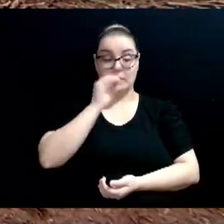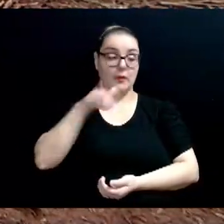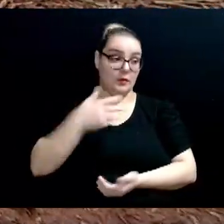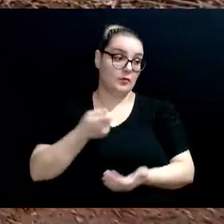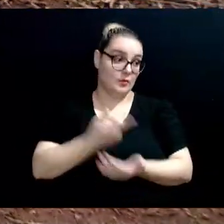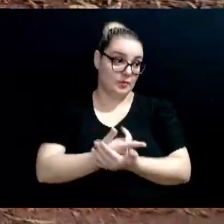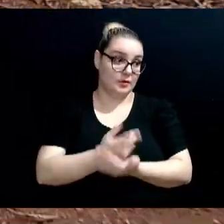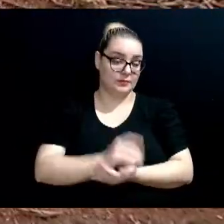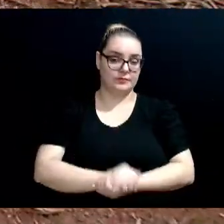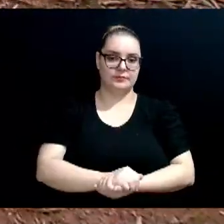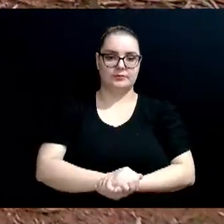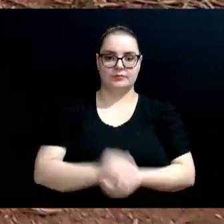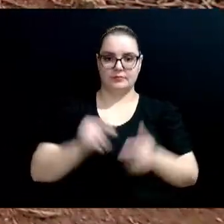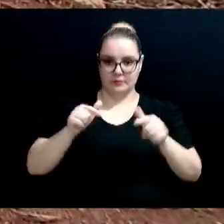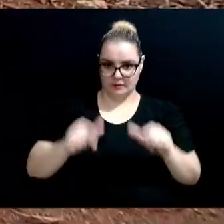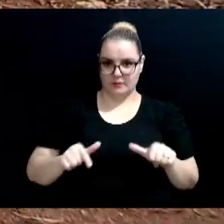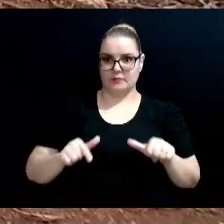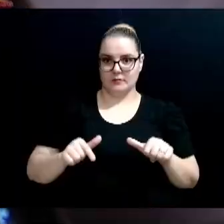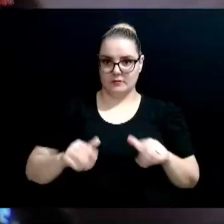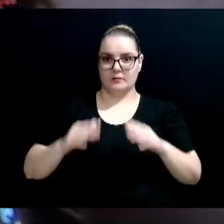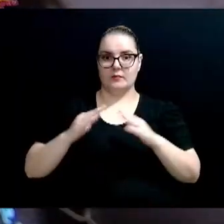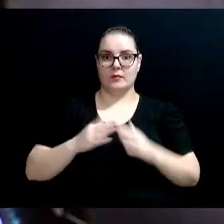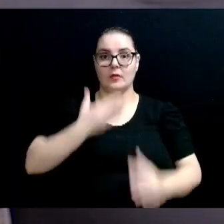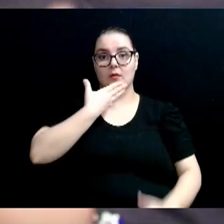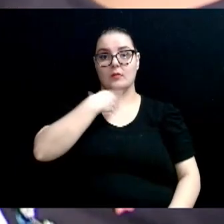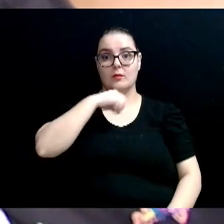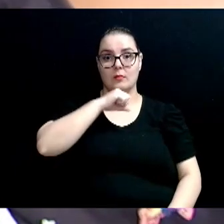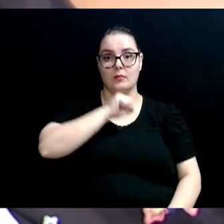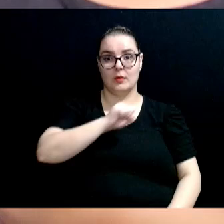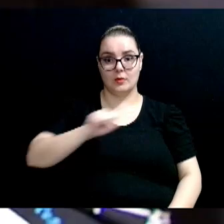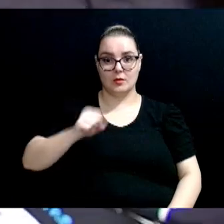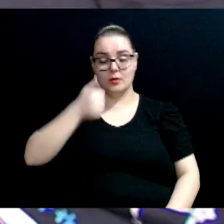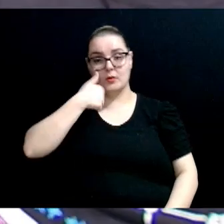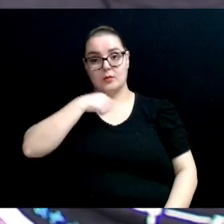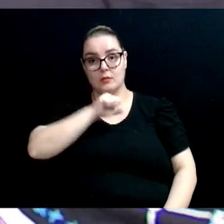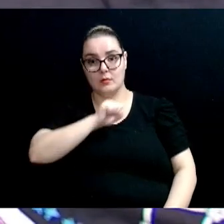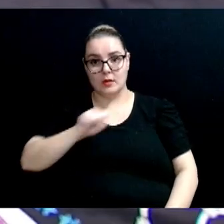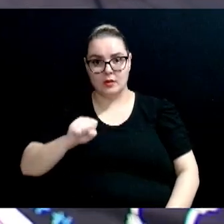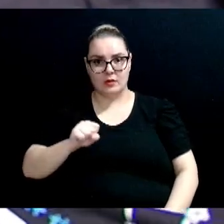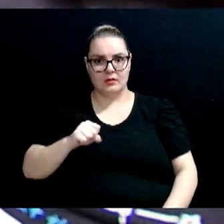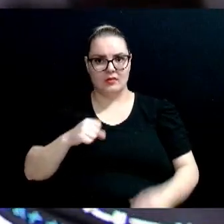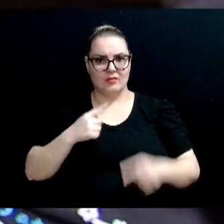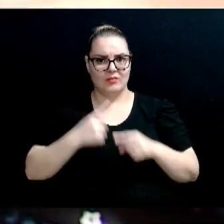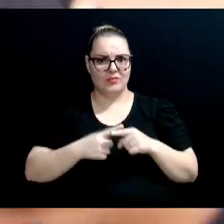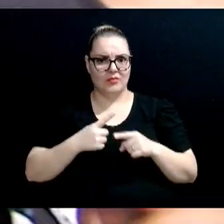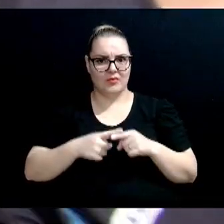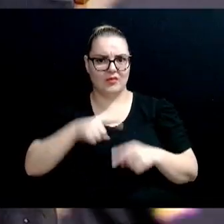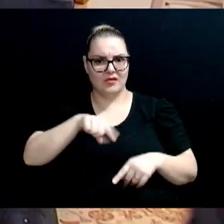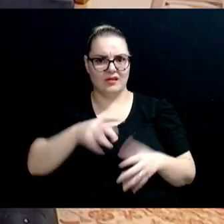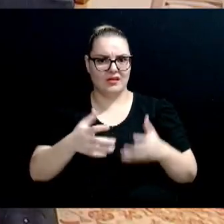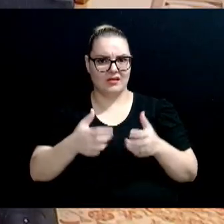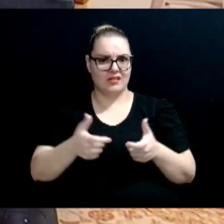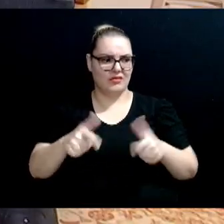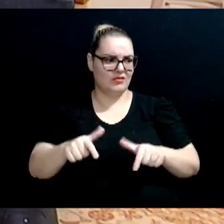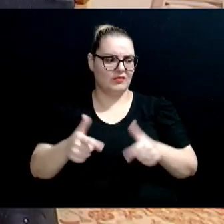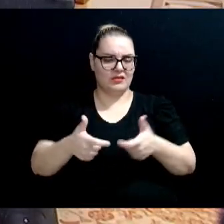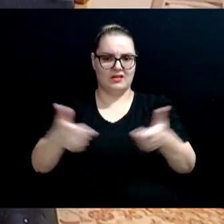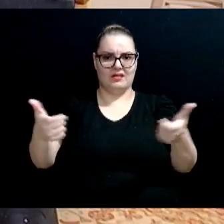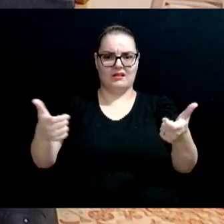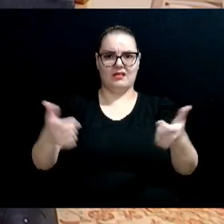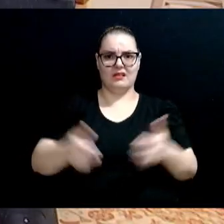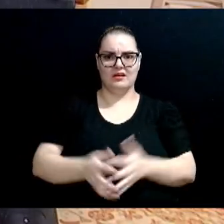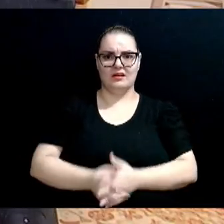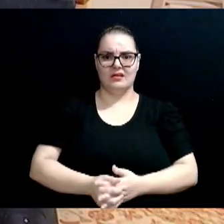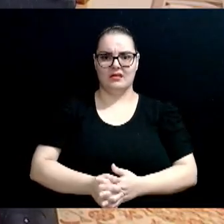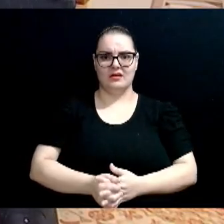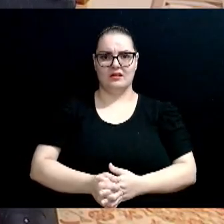esse espaço que a gente mora, os meus sogros falaram assim, mas para que eles querem um lugar tão grande, né?